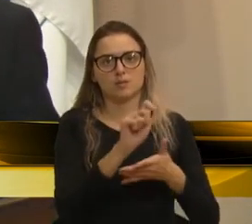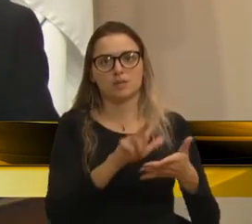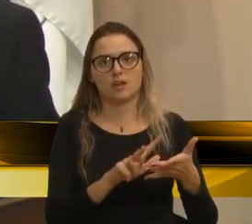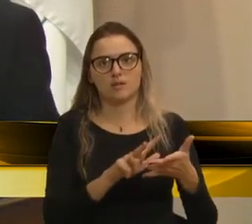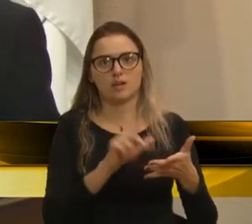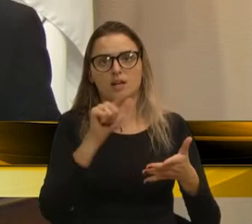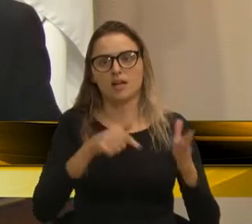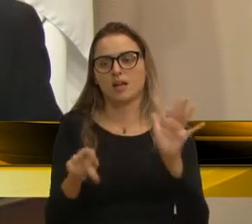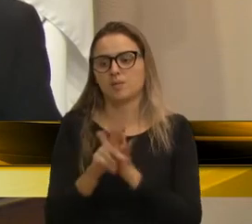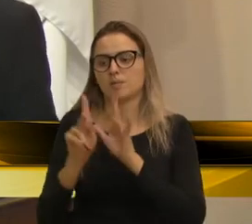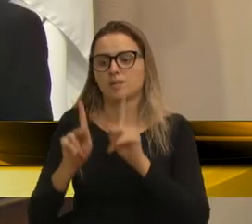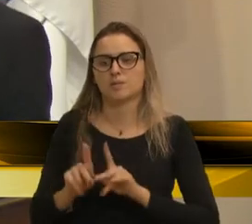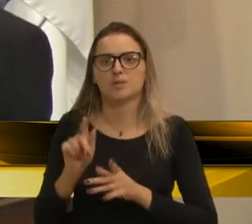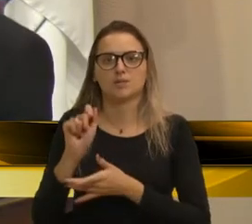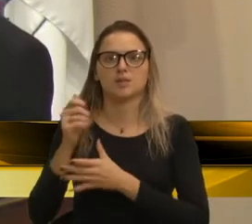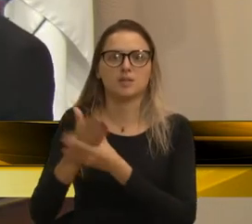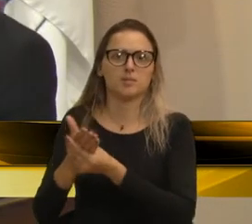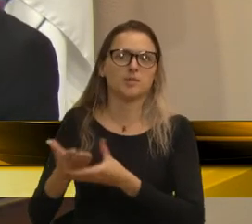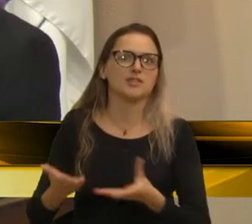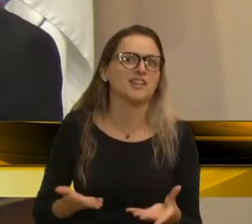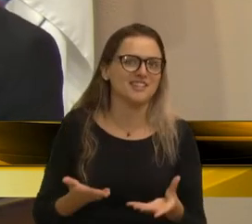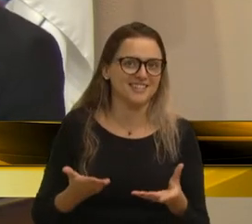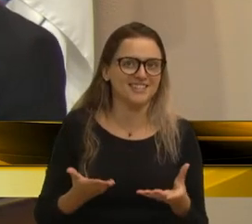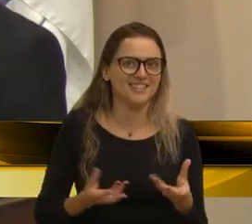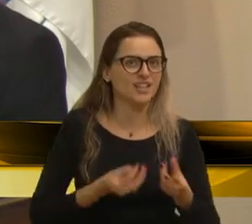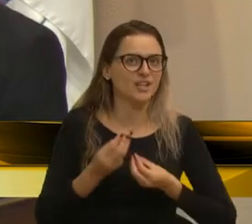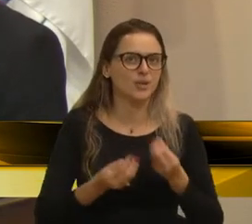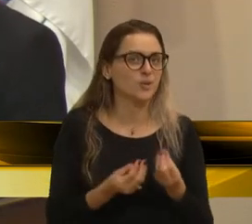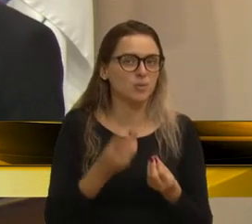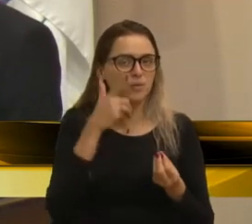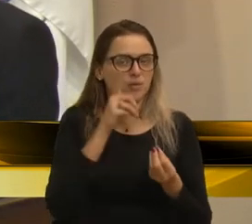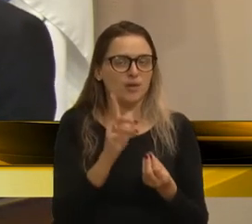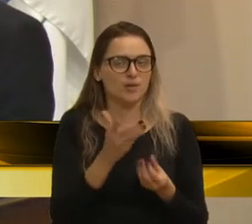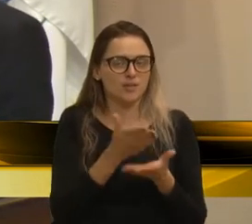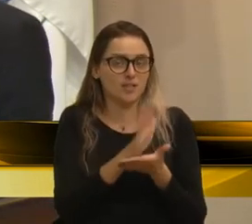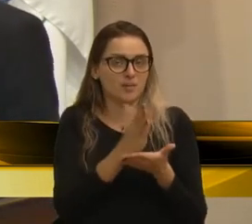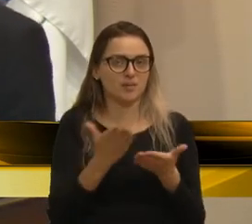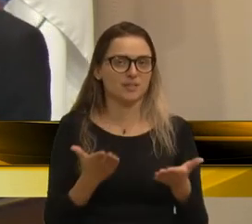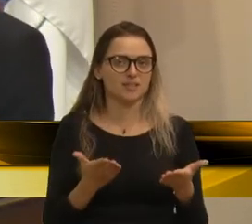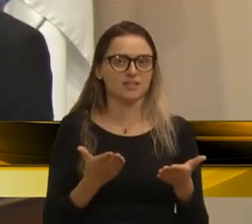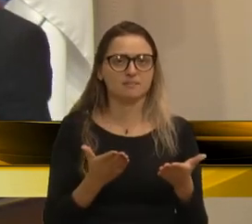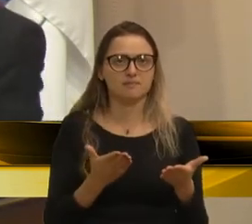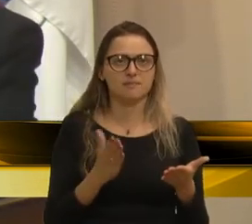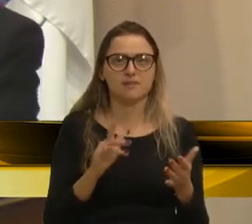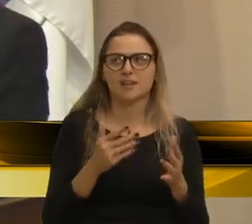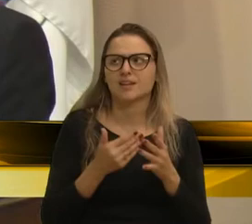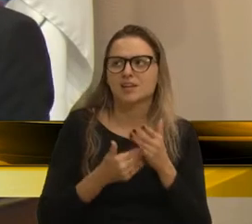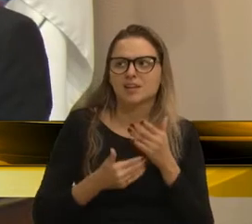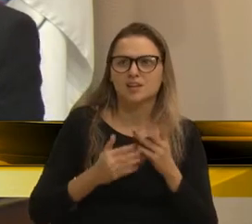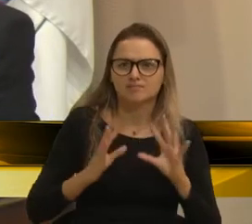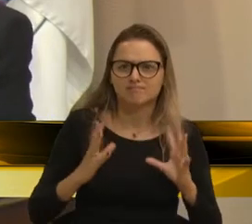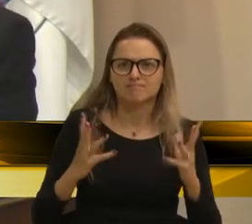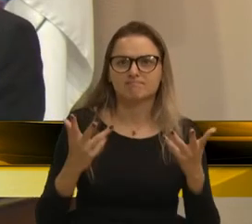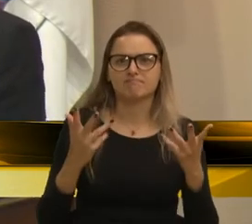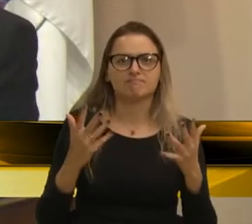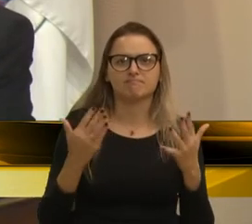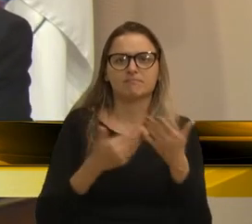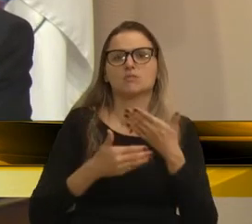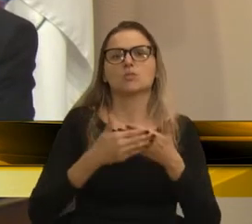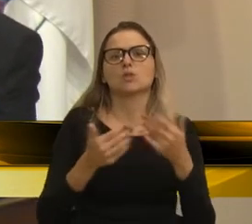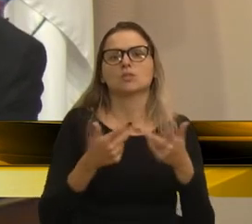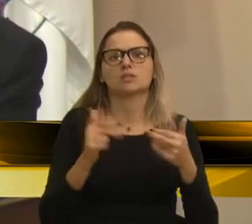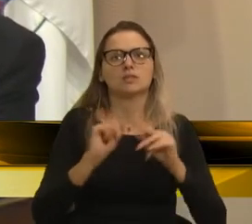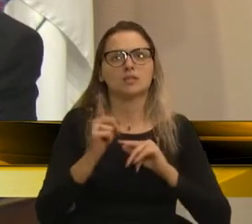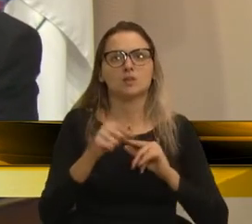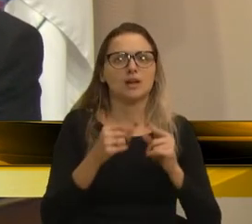processa? Qual é a isenção desse processo? Então, tudo isso não é só apenas pegar no pé ou